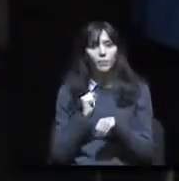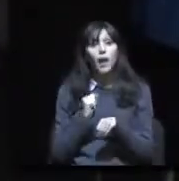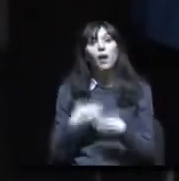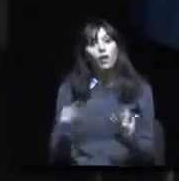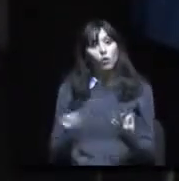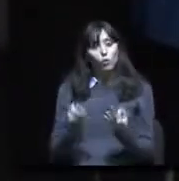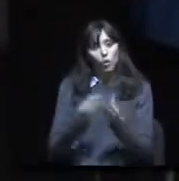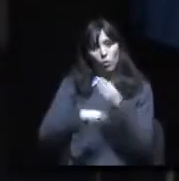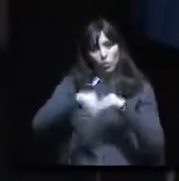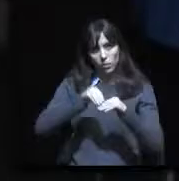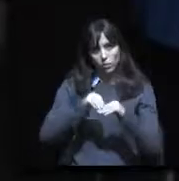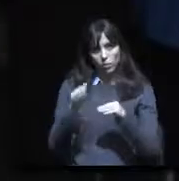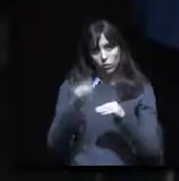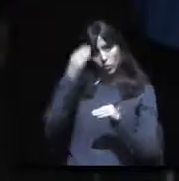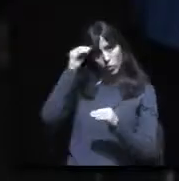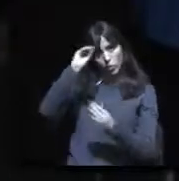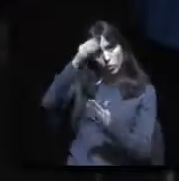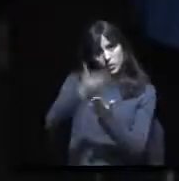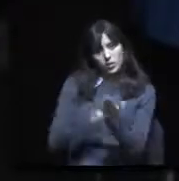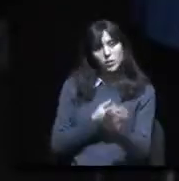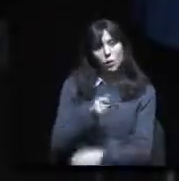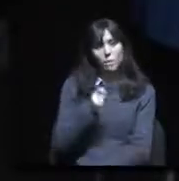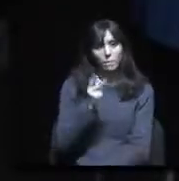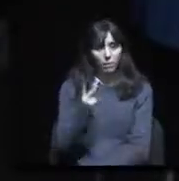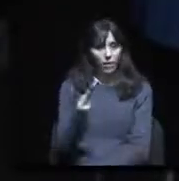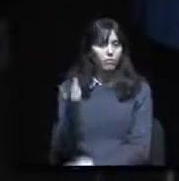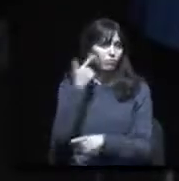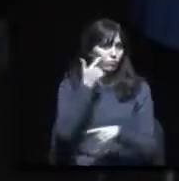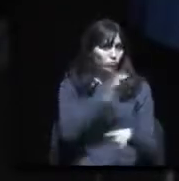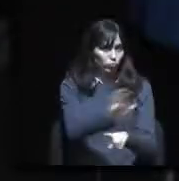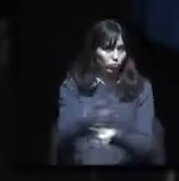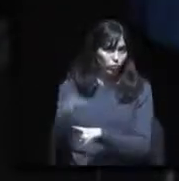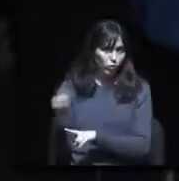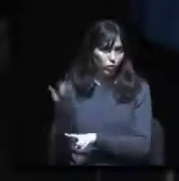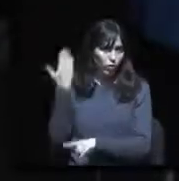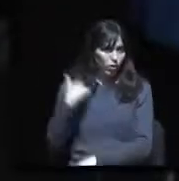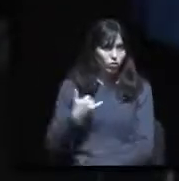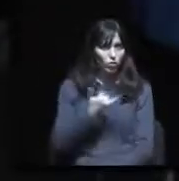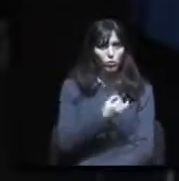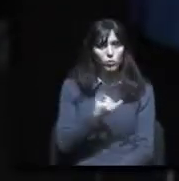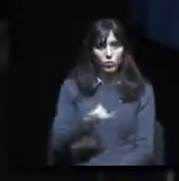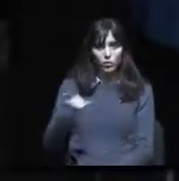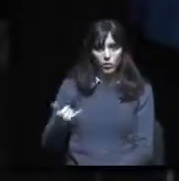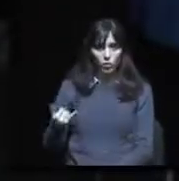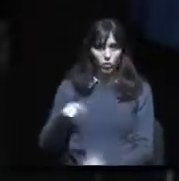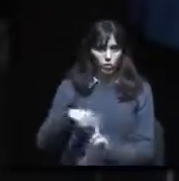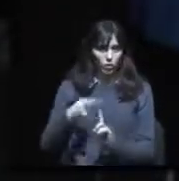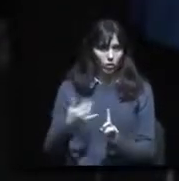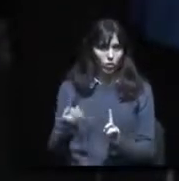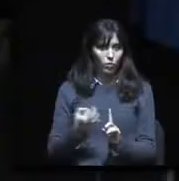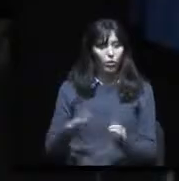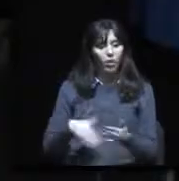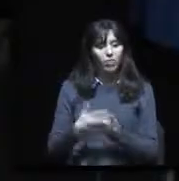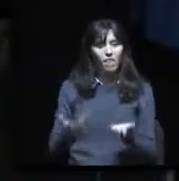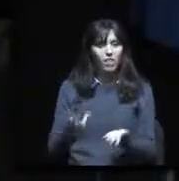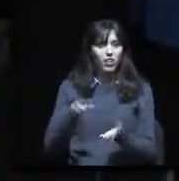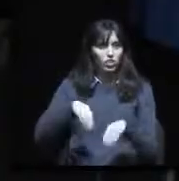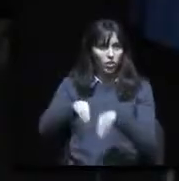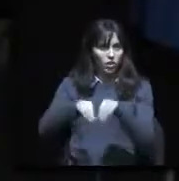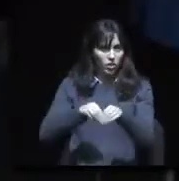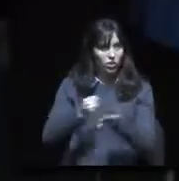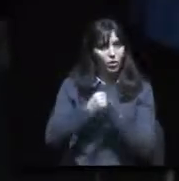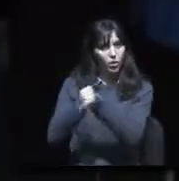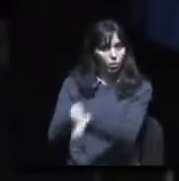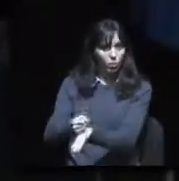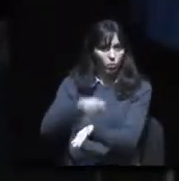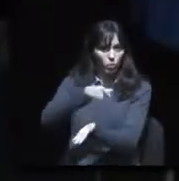e em complemento a uma recomendação que os Verdes já apresentaram em 2022 para a promoção do xadrez no apoio